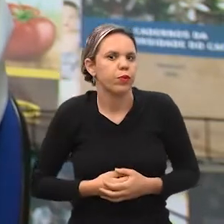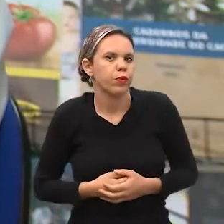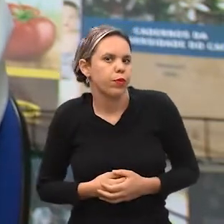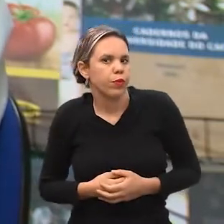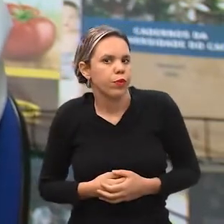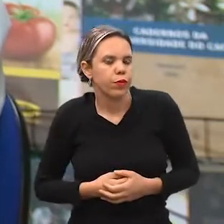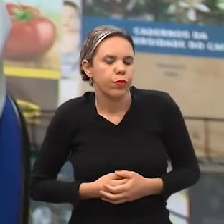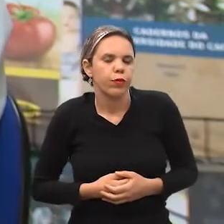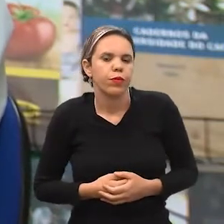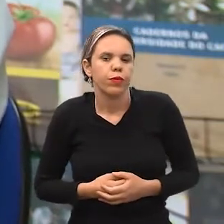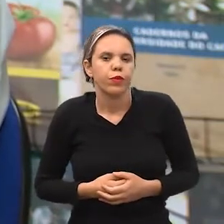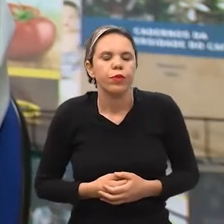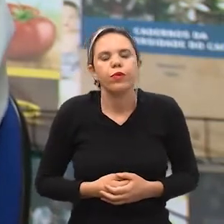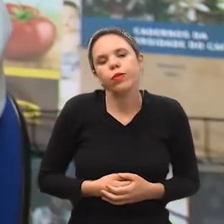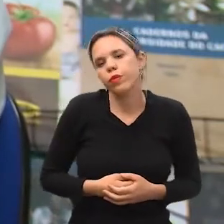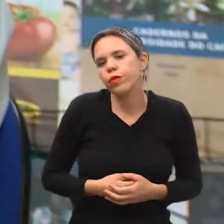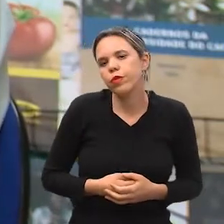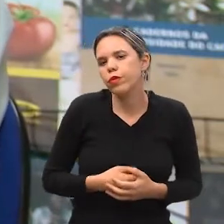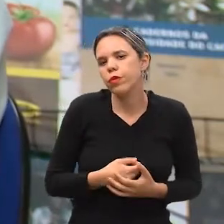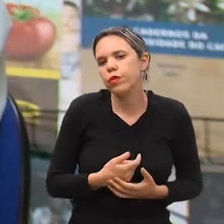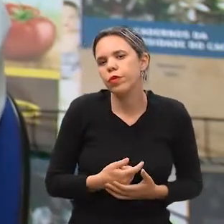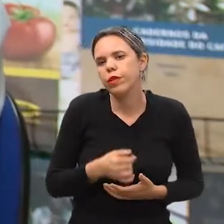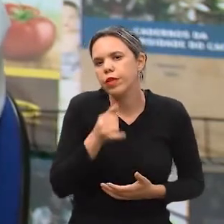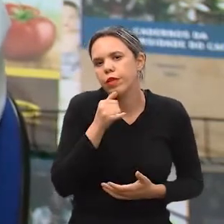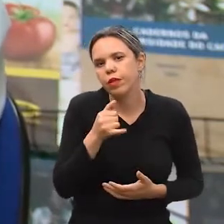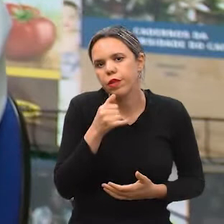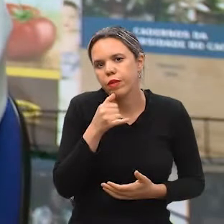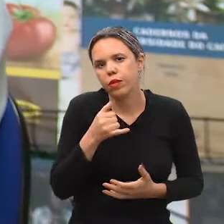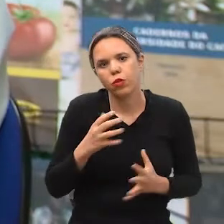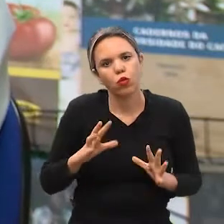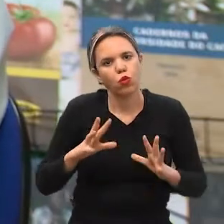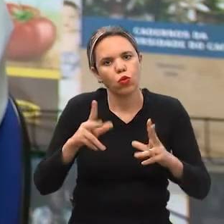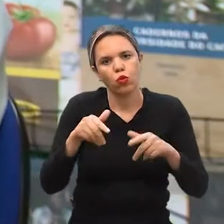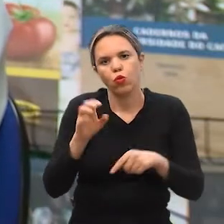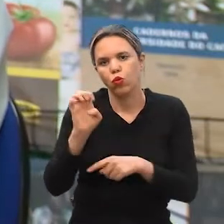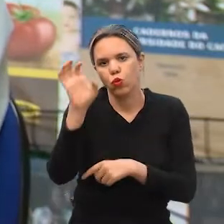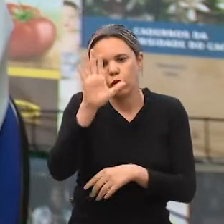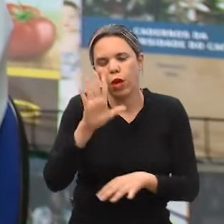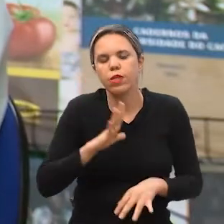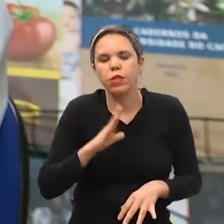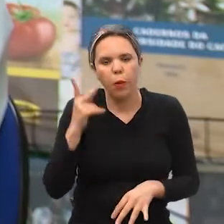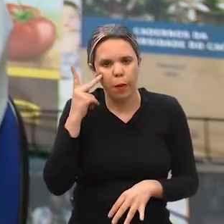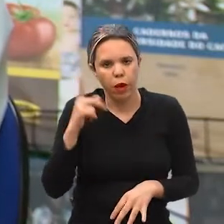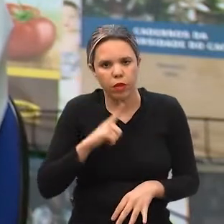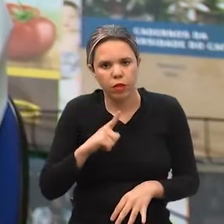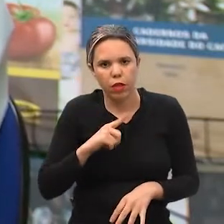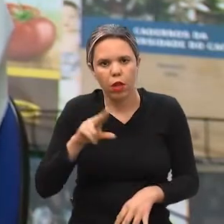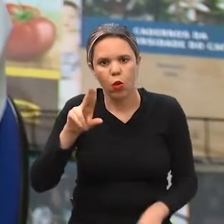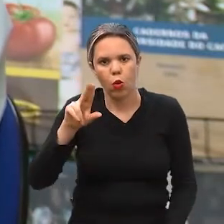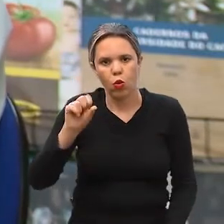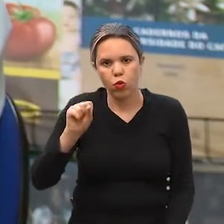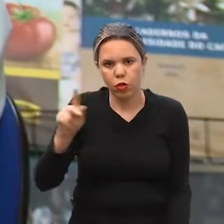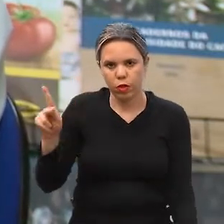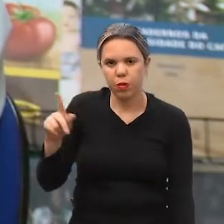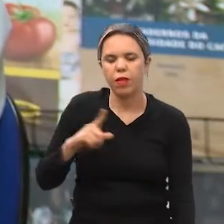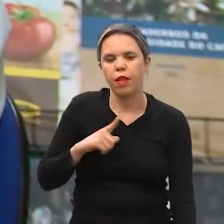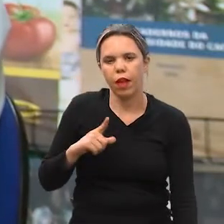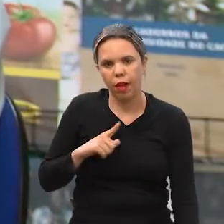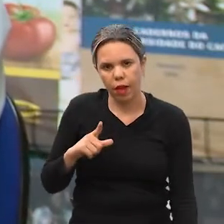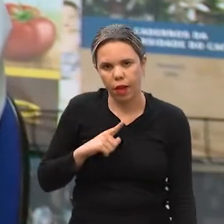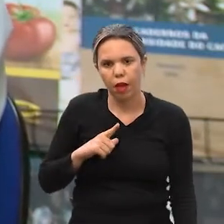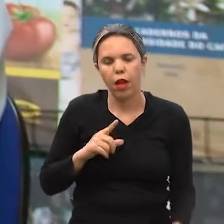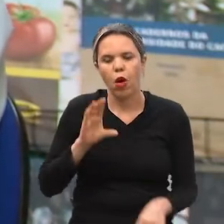mas não temos muitos cursos, assim, não temos em todos os estados. Aqui no estado de São Paulo nós temos na USP, é um curso